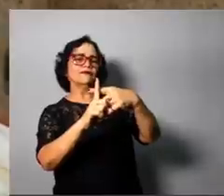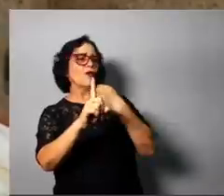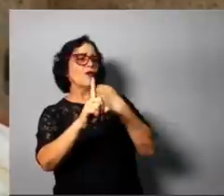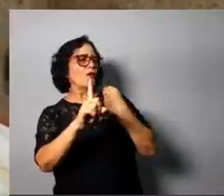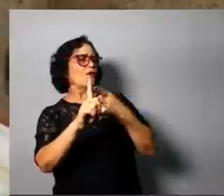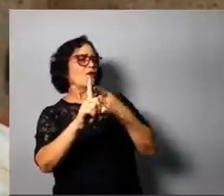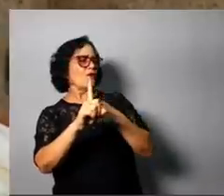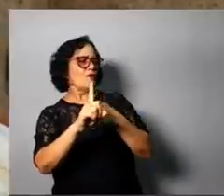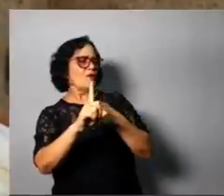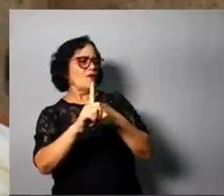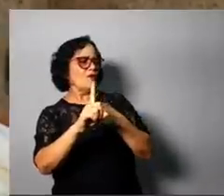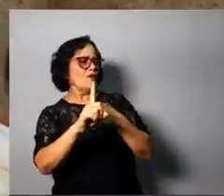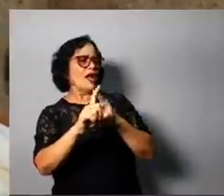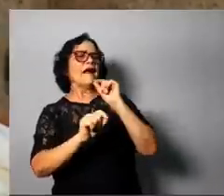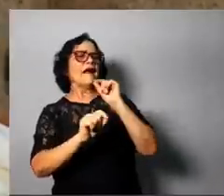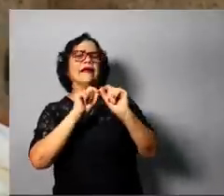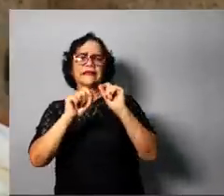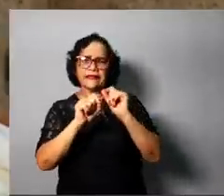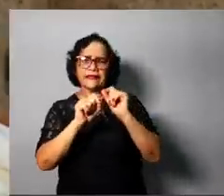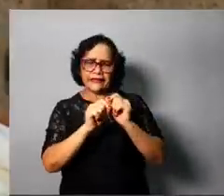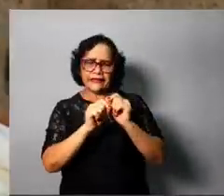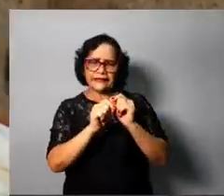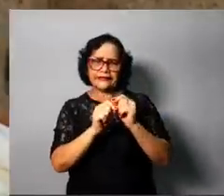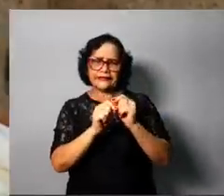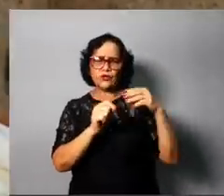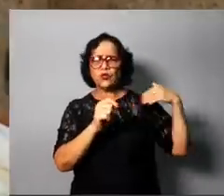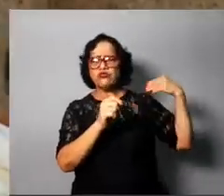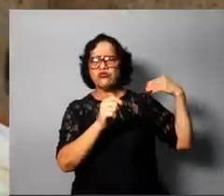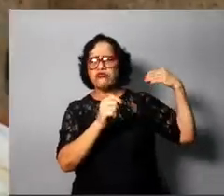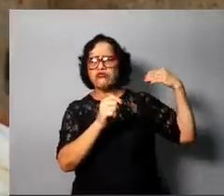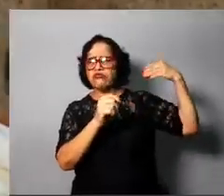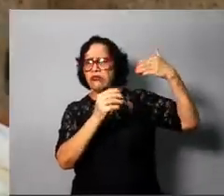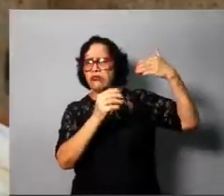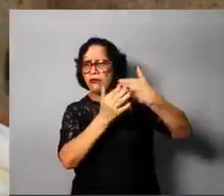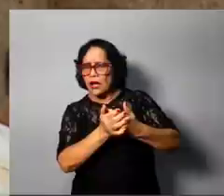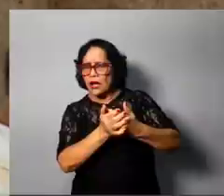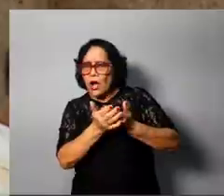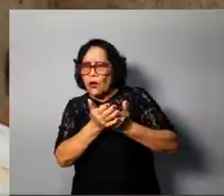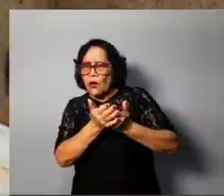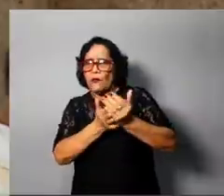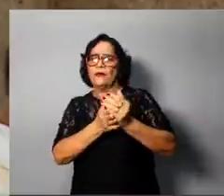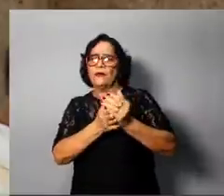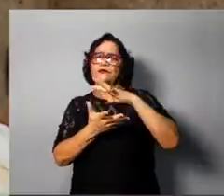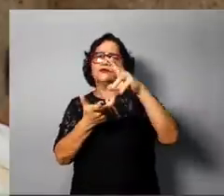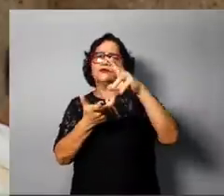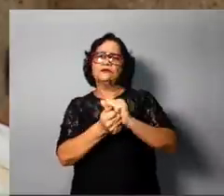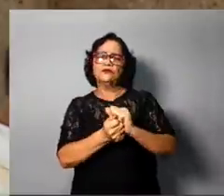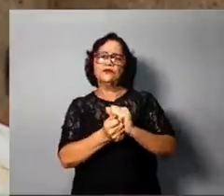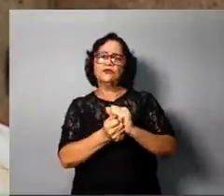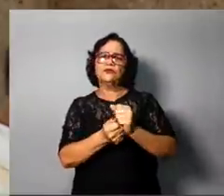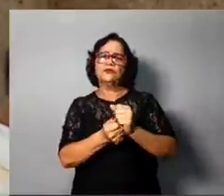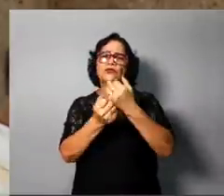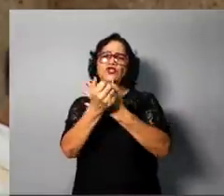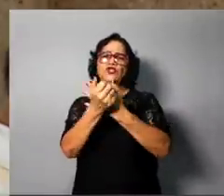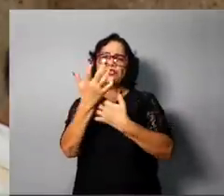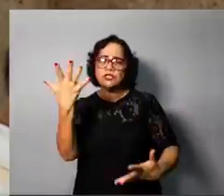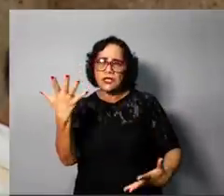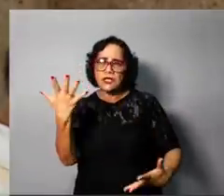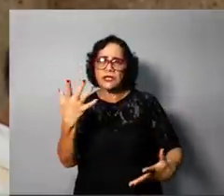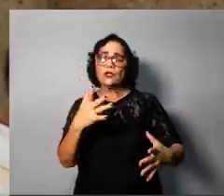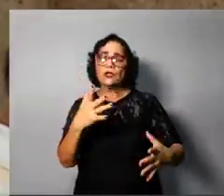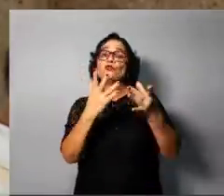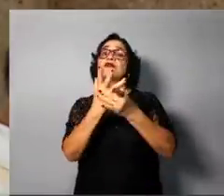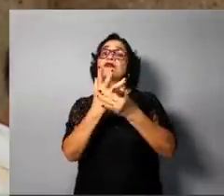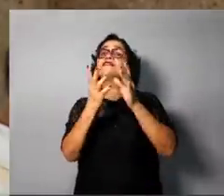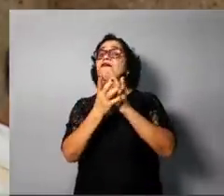Quem desde o começo do mundo deu seu sangue como dom nupcial, a não